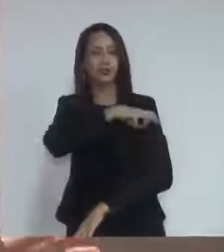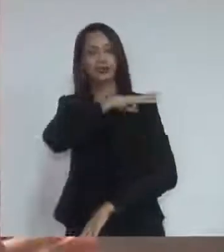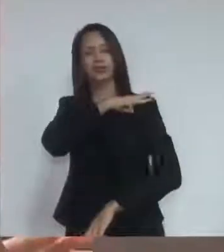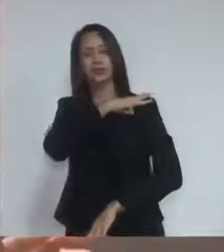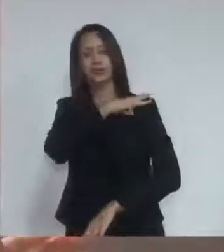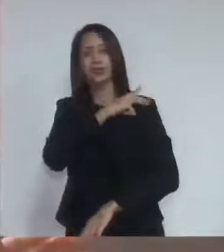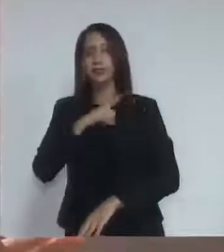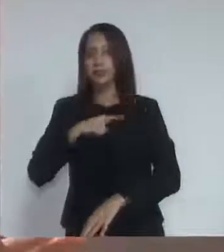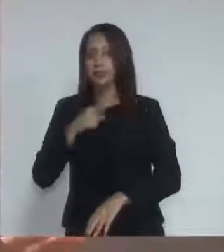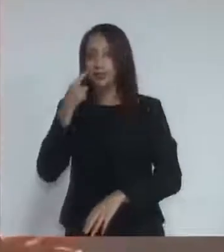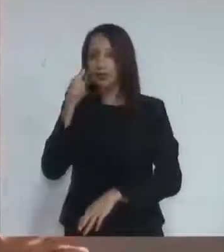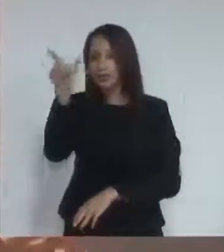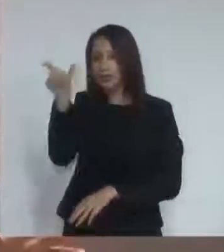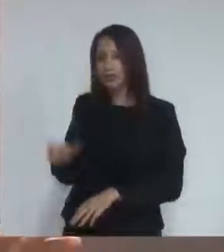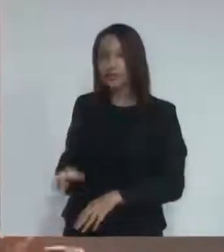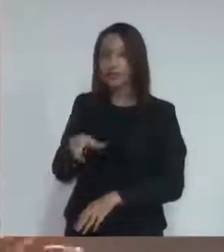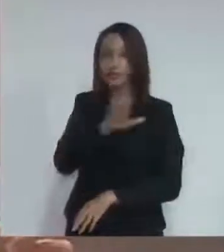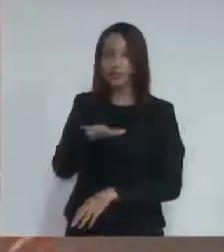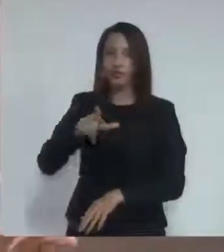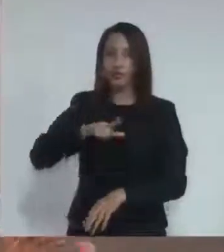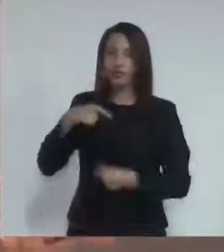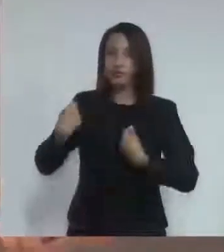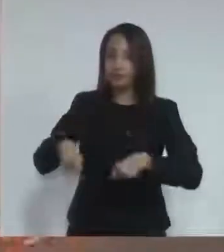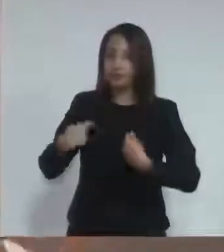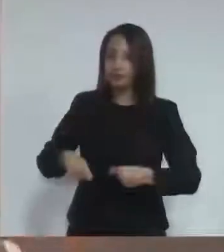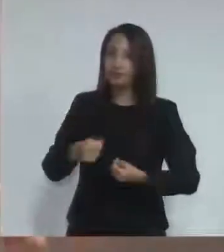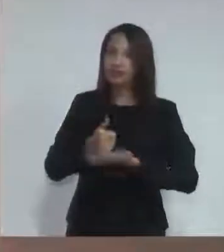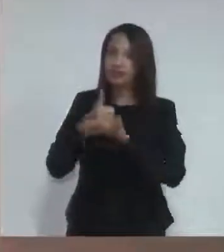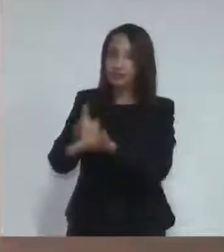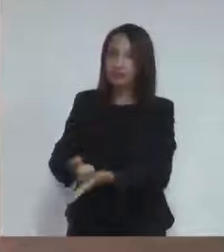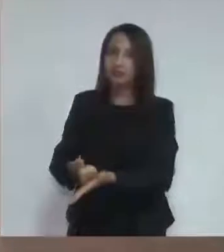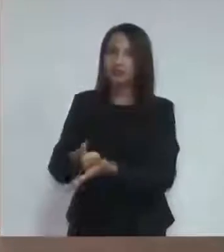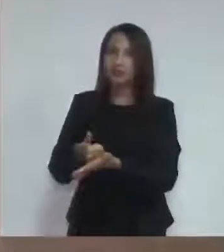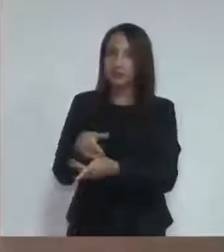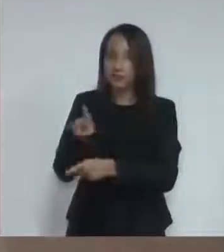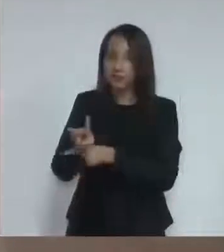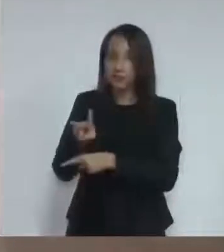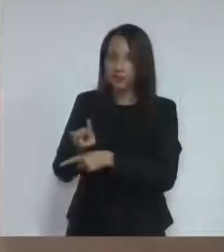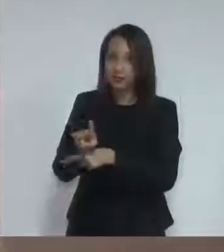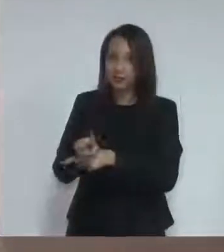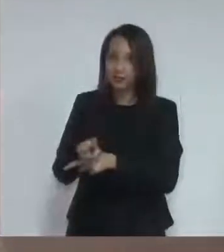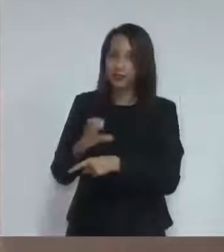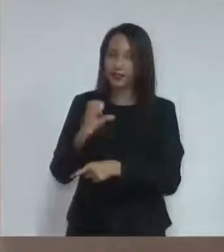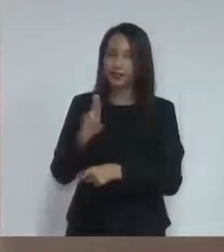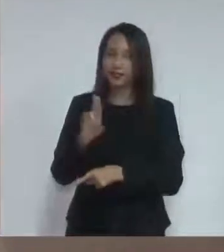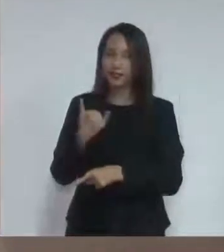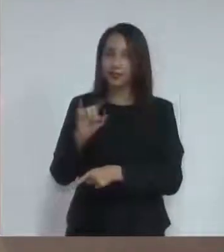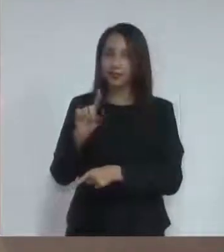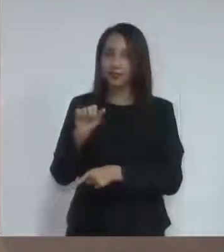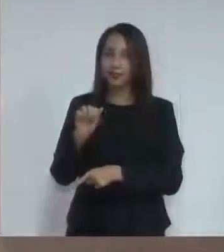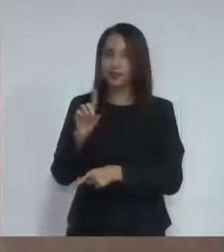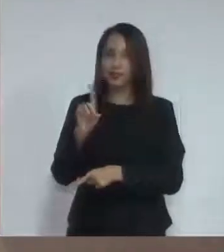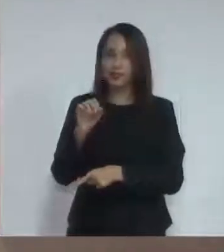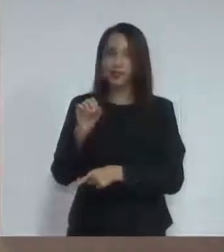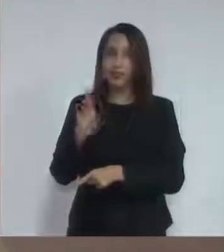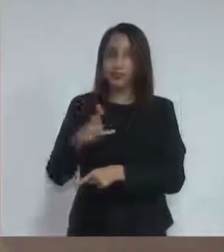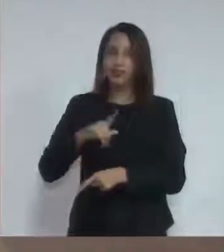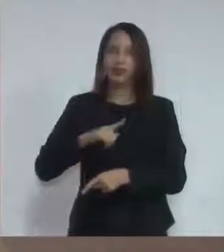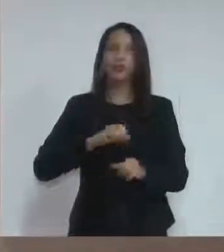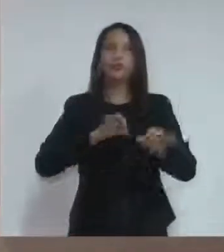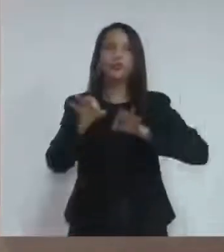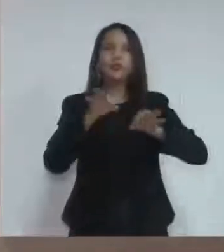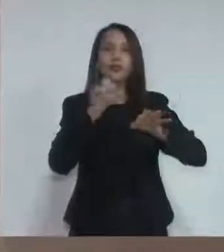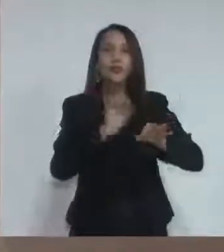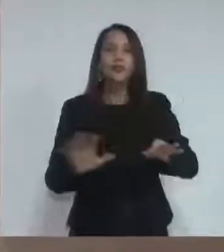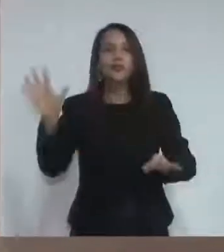ela é diagnosticada com essa necessidade de acompanhamento. Então, vou pegar aqui do próprio Plano Nacional de